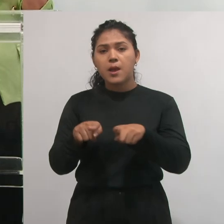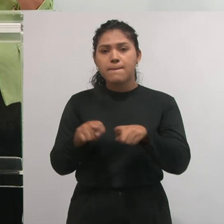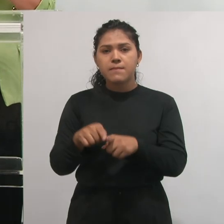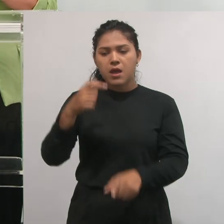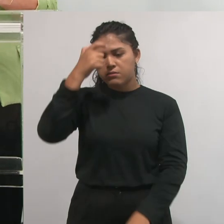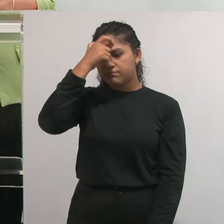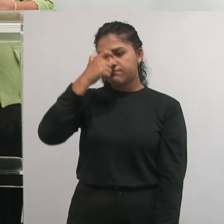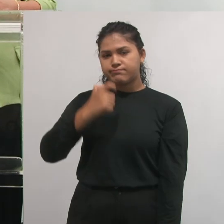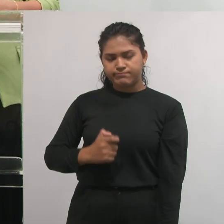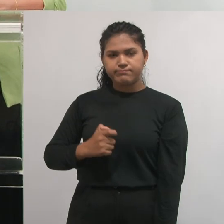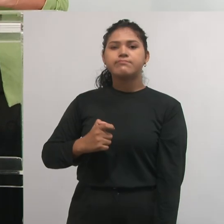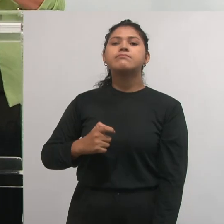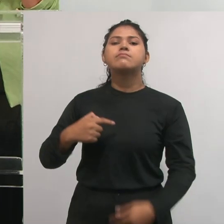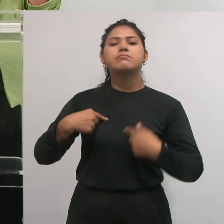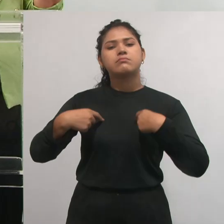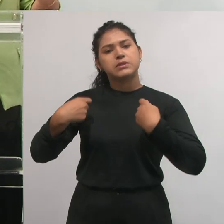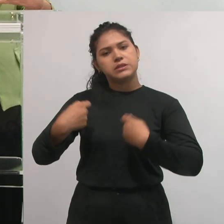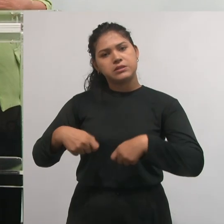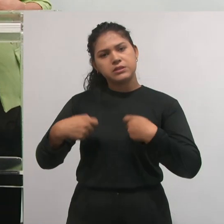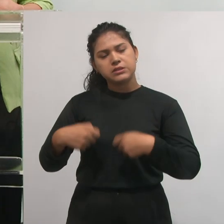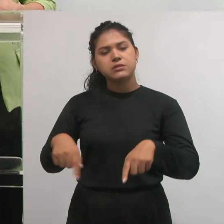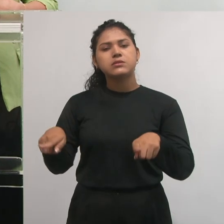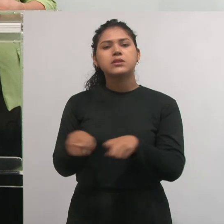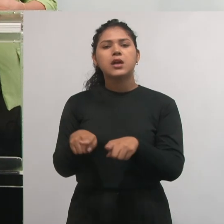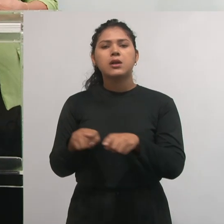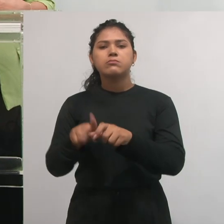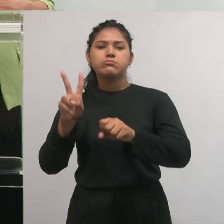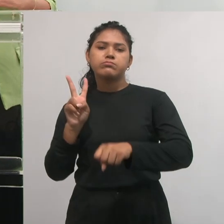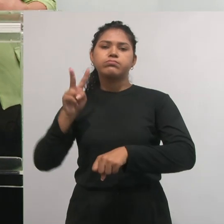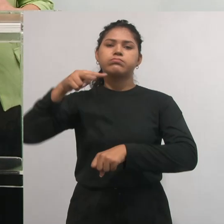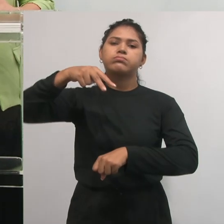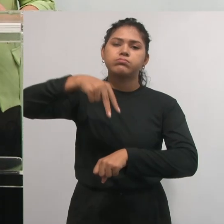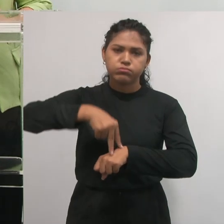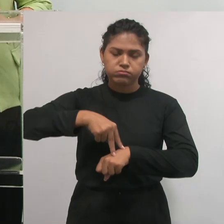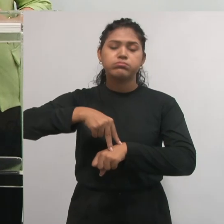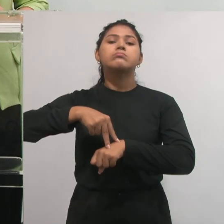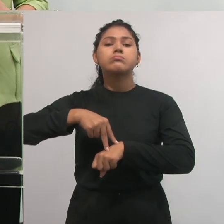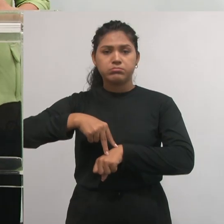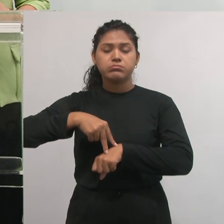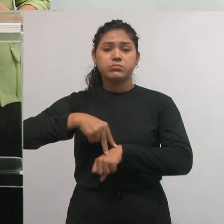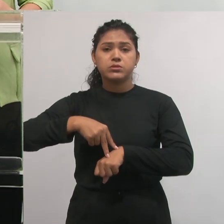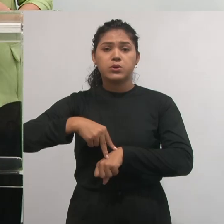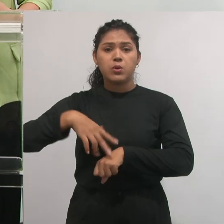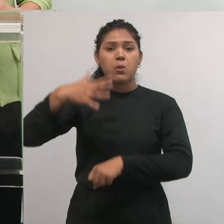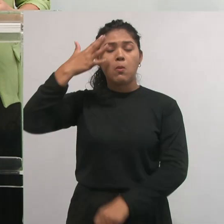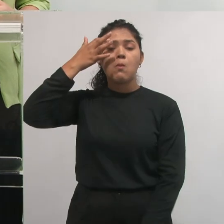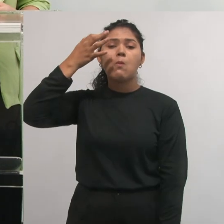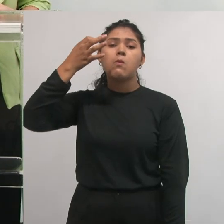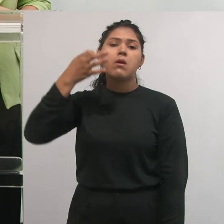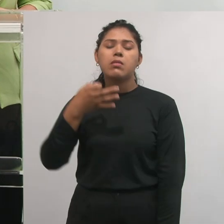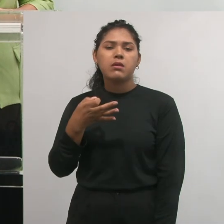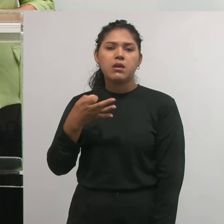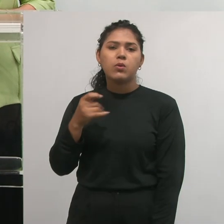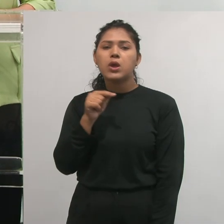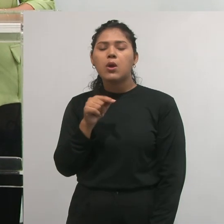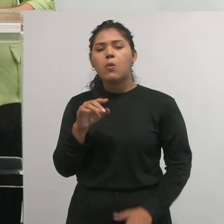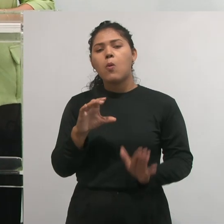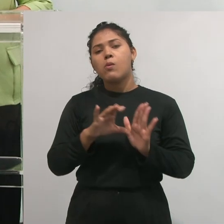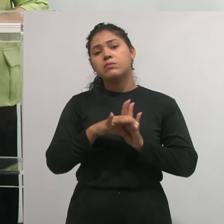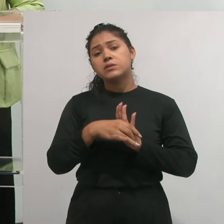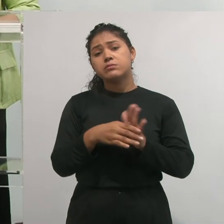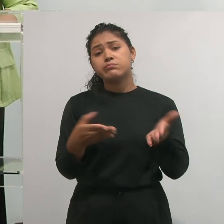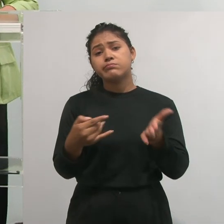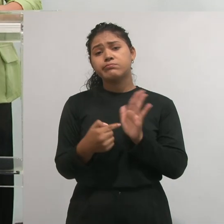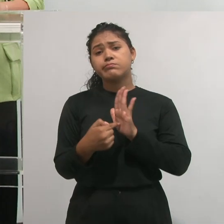precisamos nos empoderar, vamos dizer assim, nos apropriar desses conceitos que nós estamos